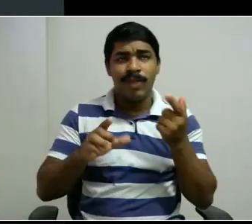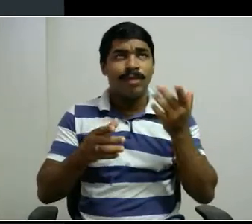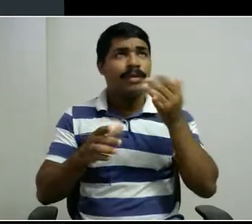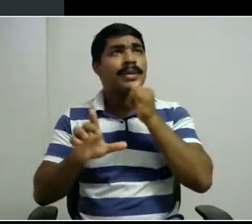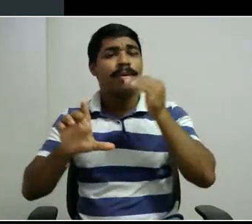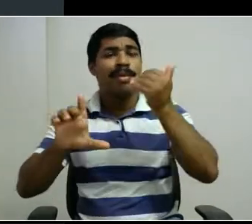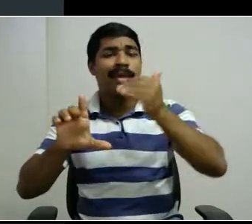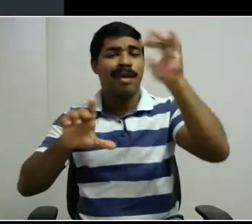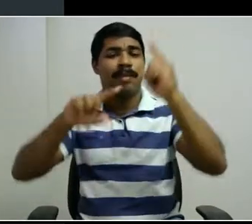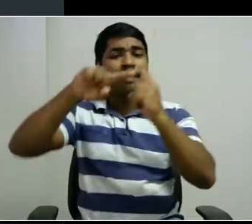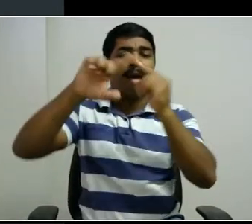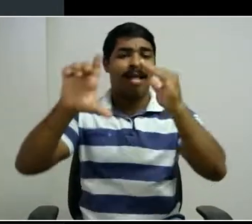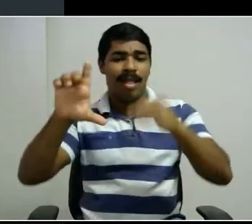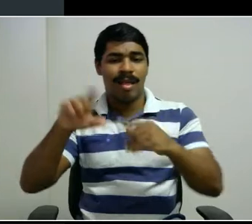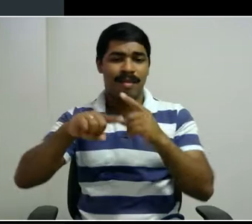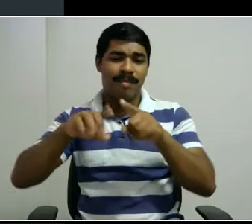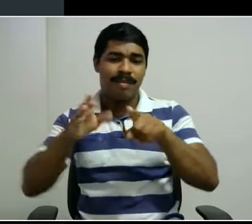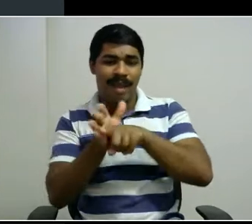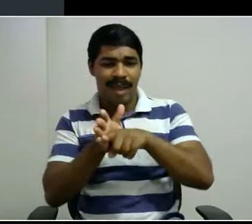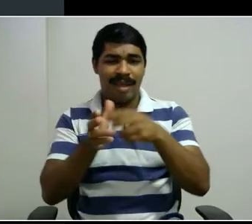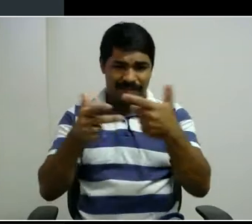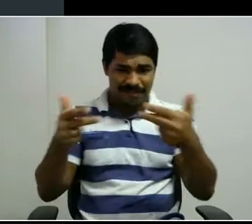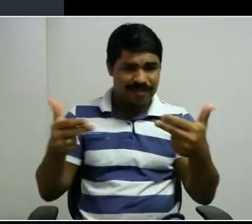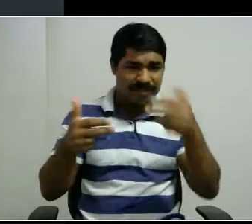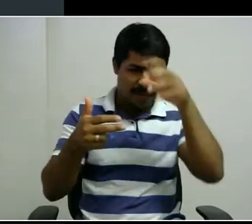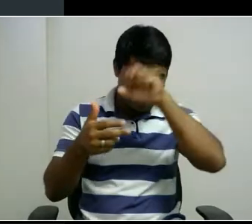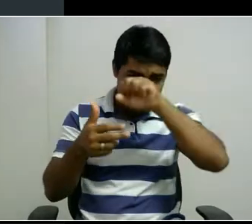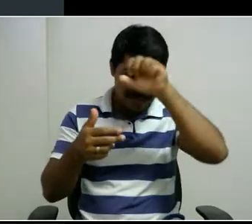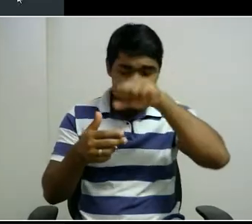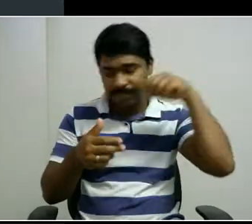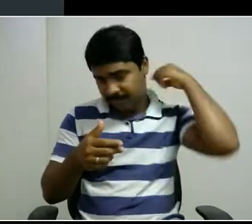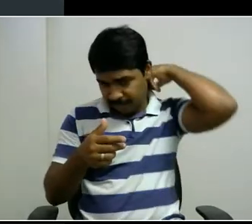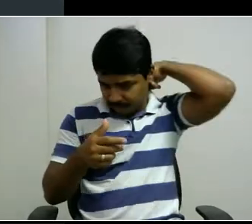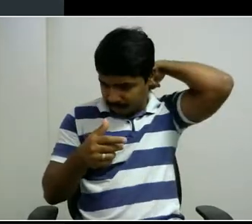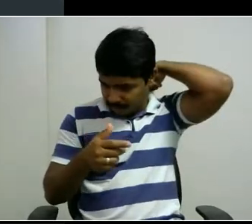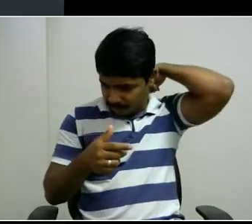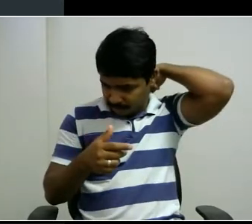aonde ela é negativa. Então, vamos começar.